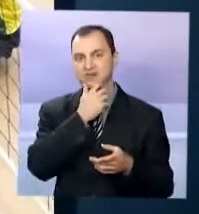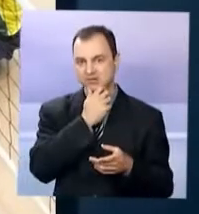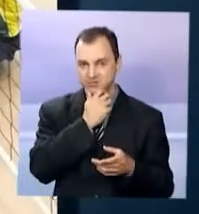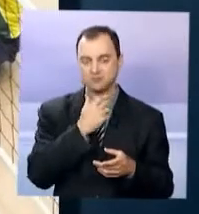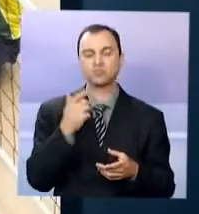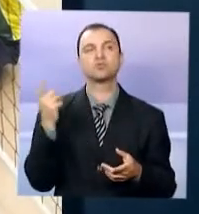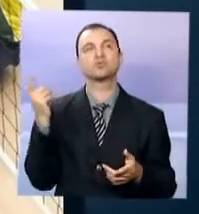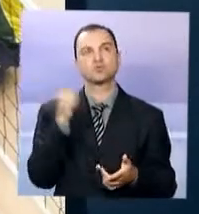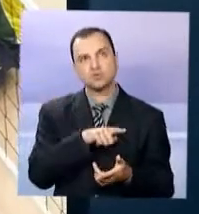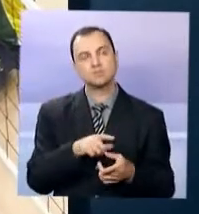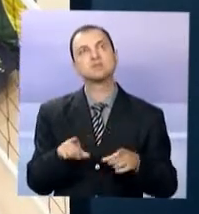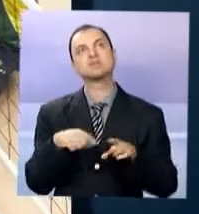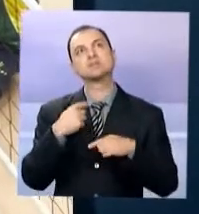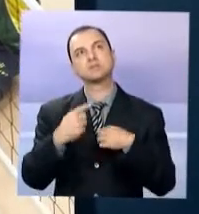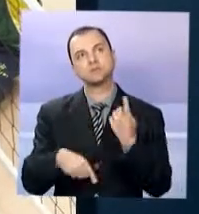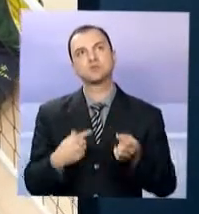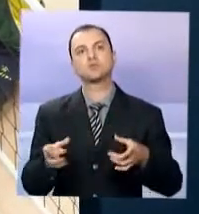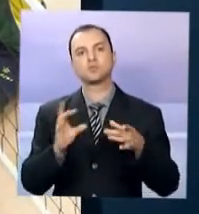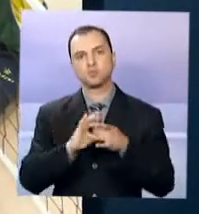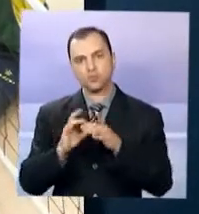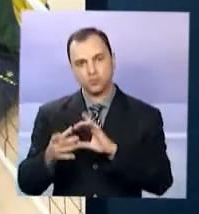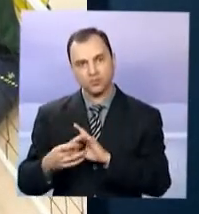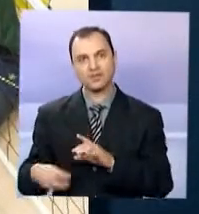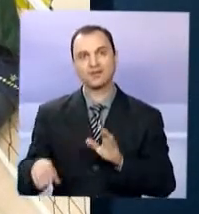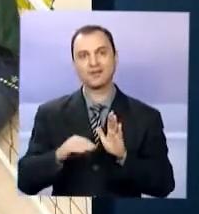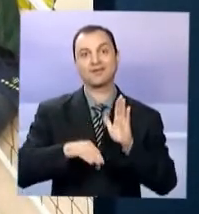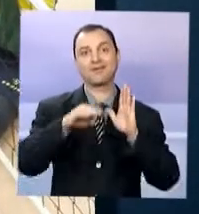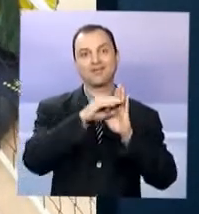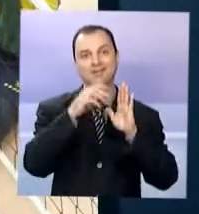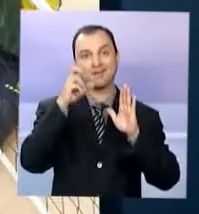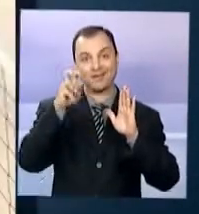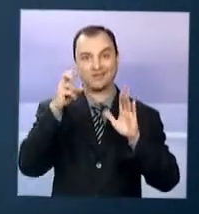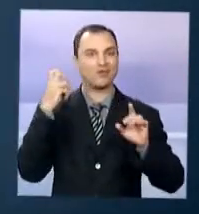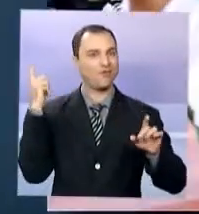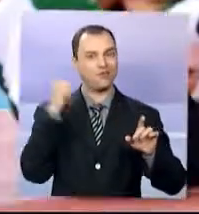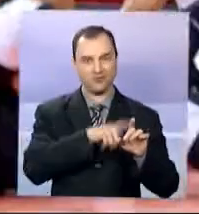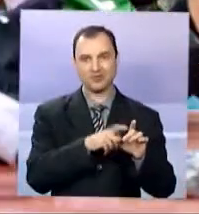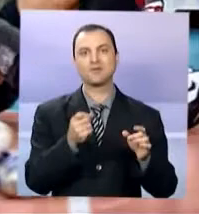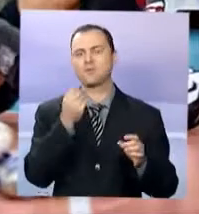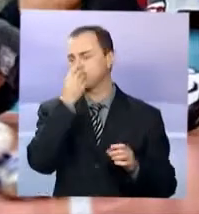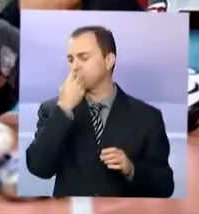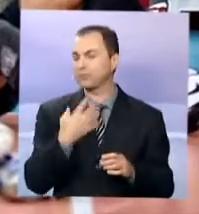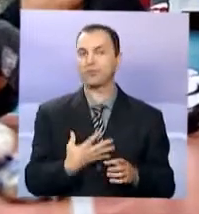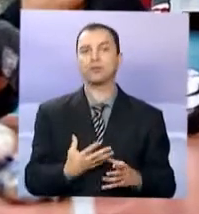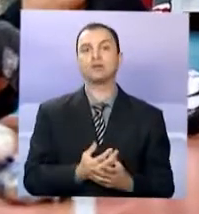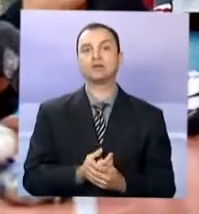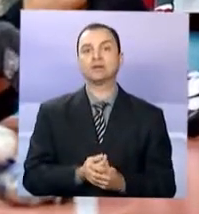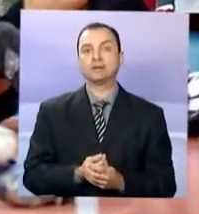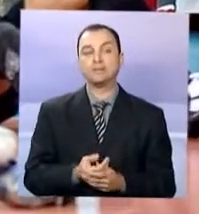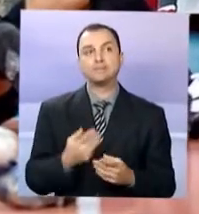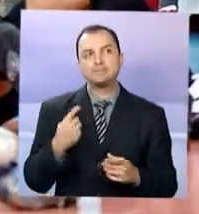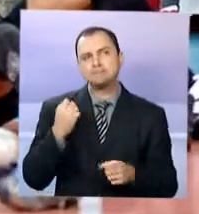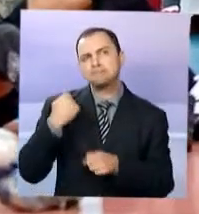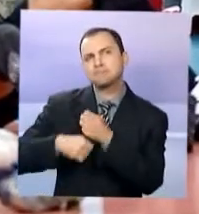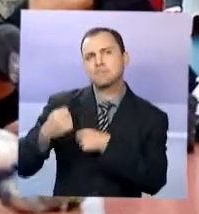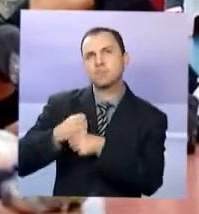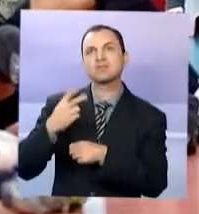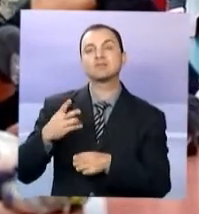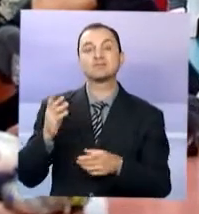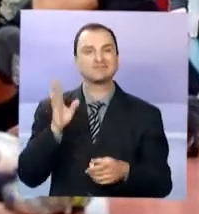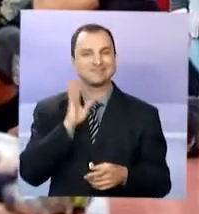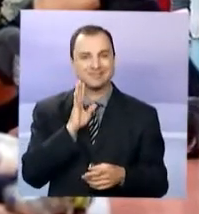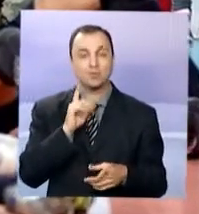nós ganhamos aí nós somos paraolimpíadas nós somos quinto lugar na Olimpíadas que já foi o resultado bem bacana E o ano passado